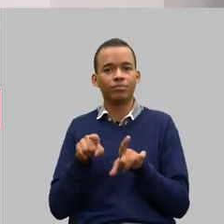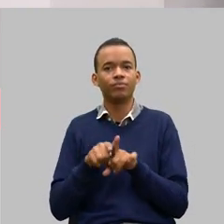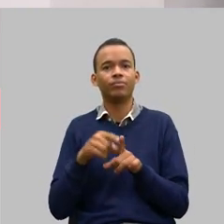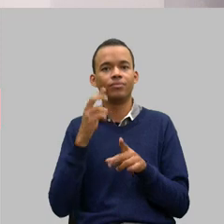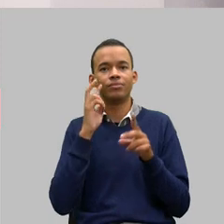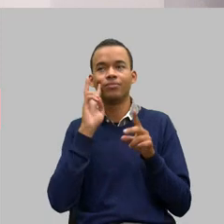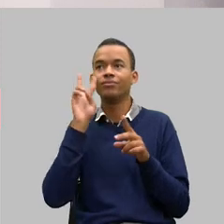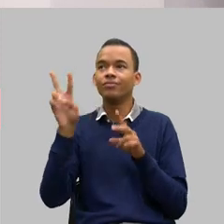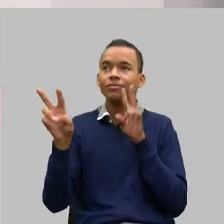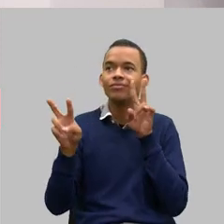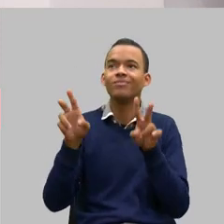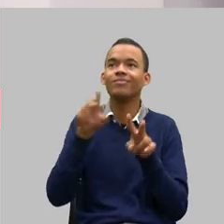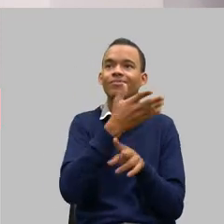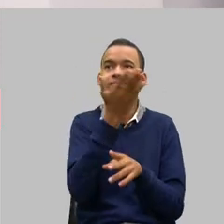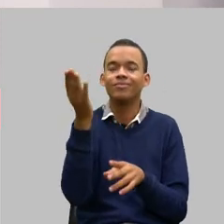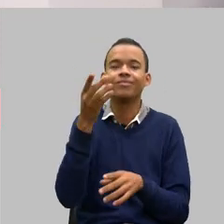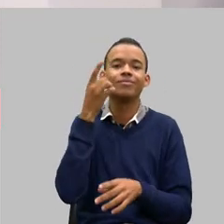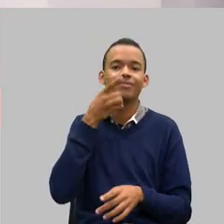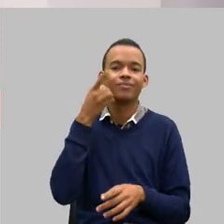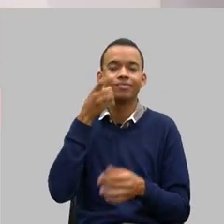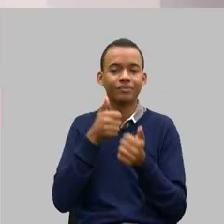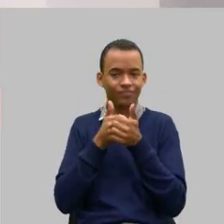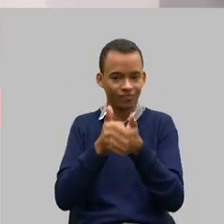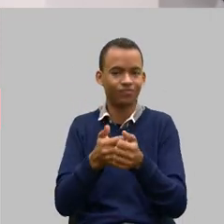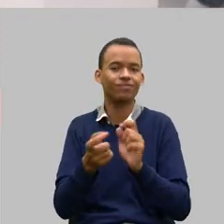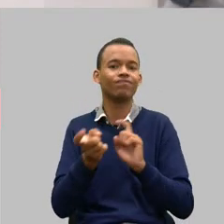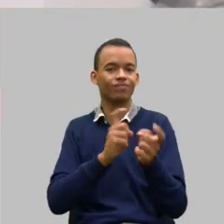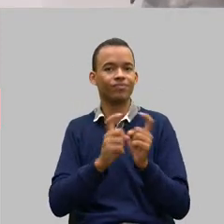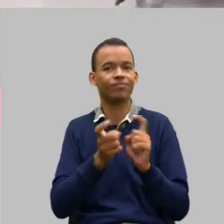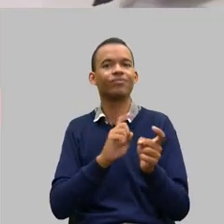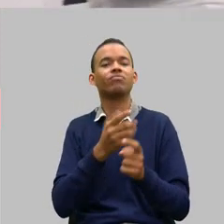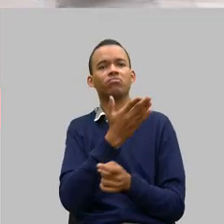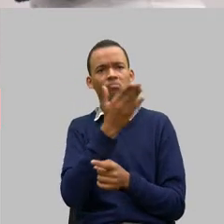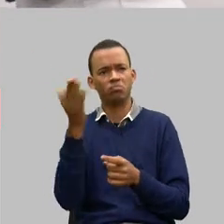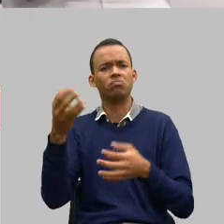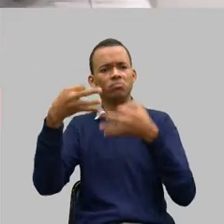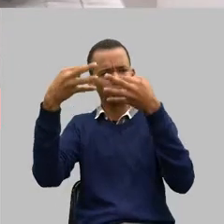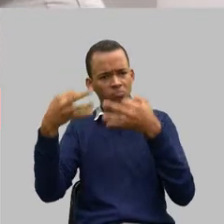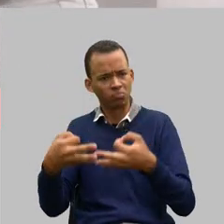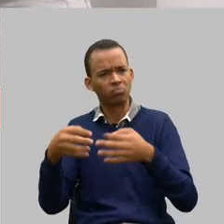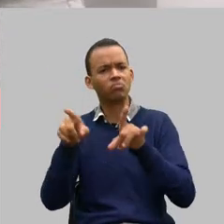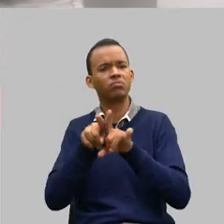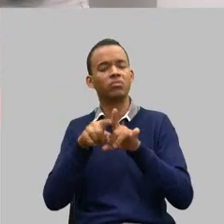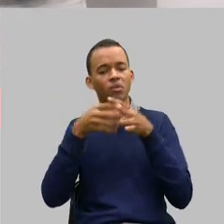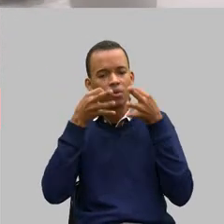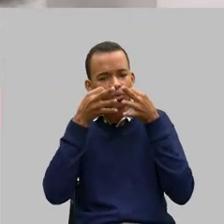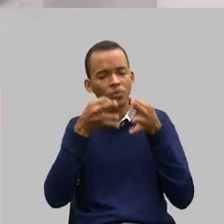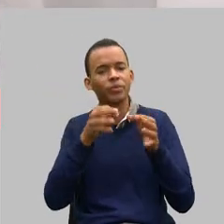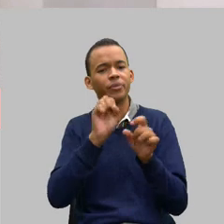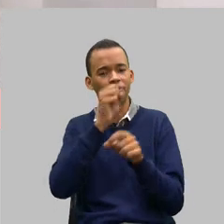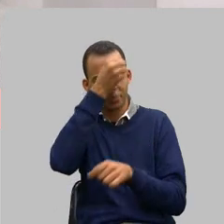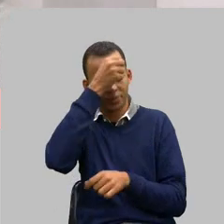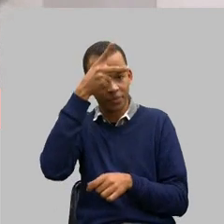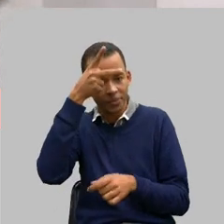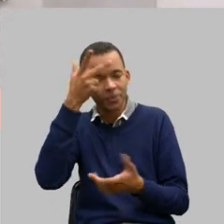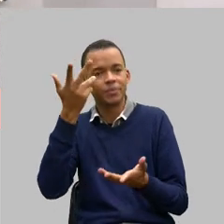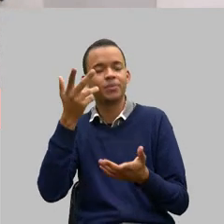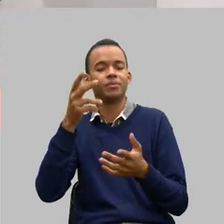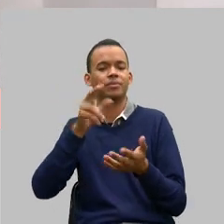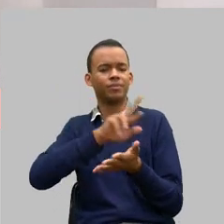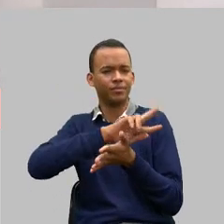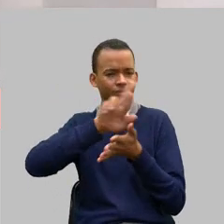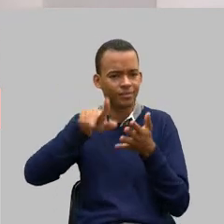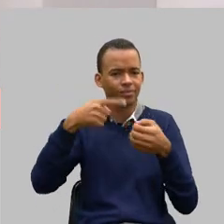deputados aqui acompanhando essa reunião todos políticos municipalistas eh que defendem seus municípios suas